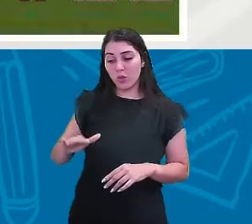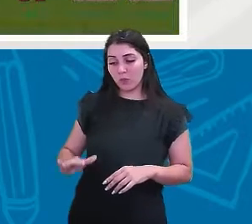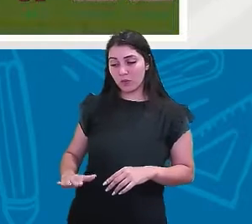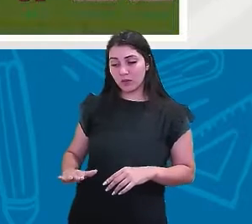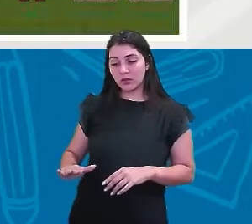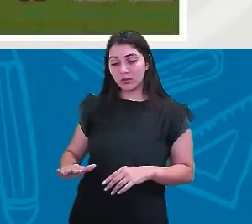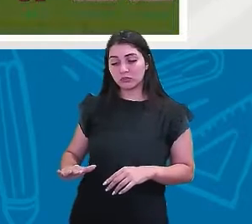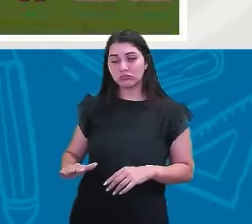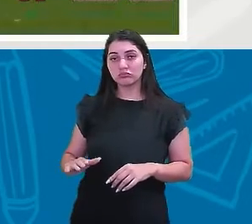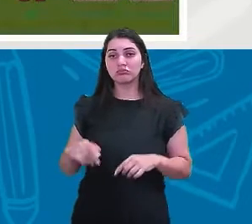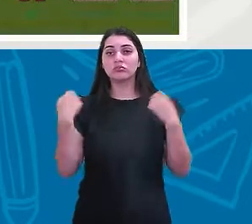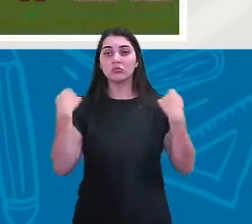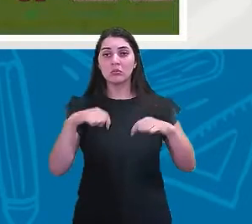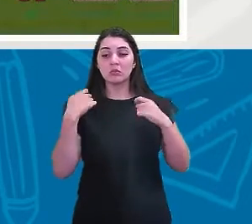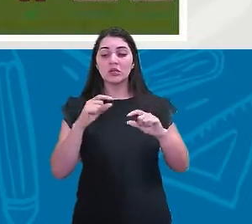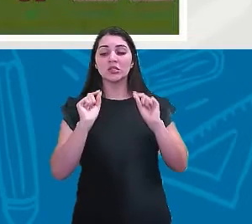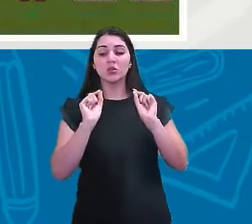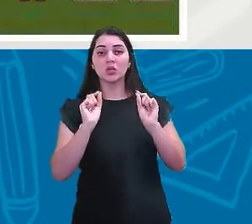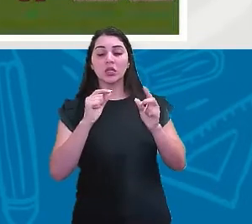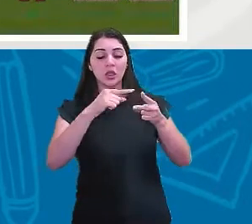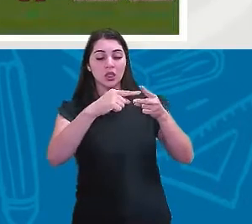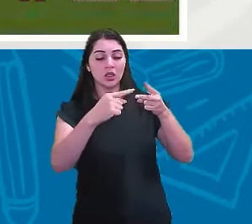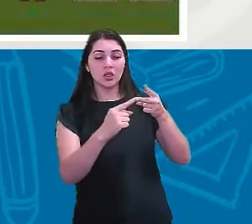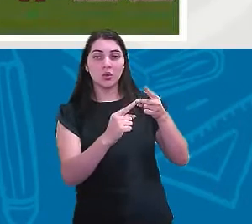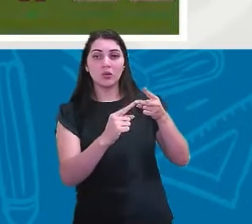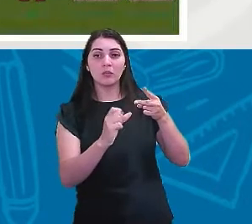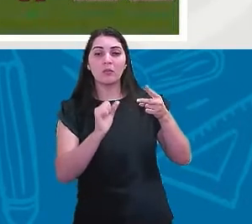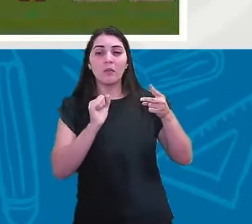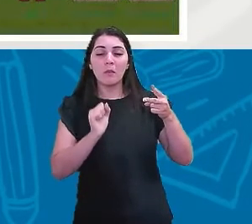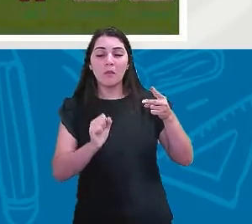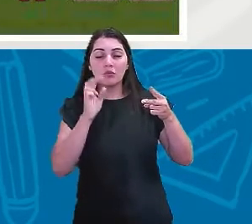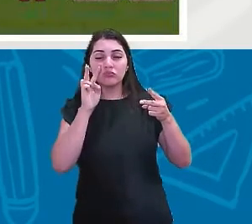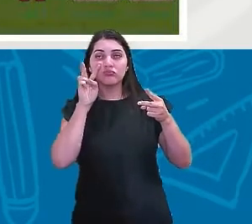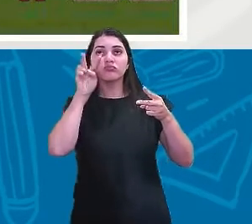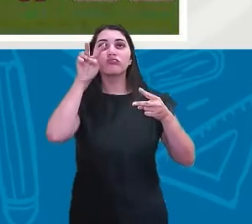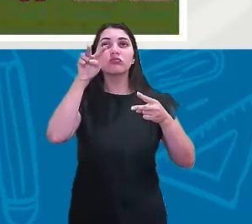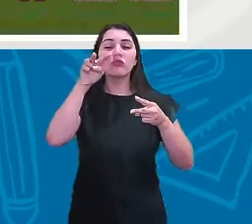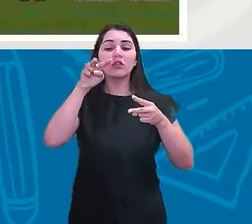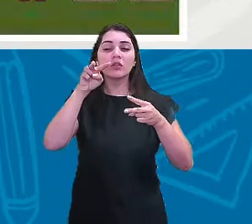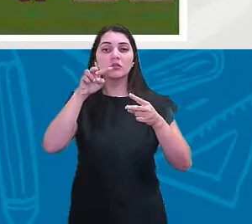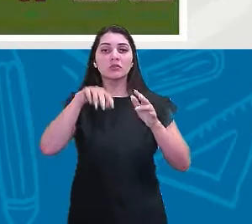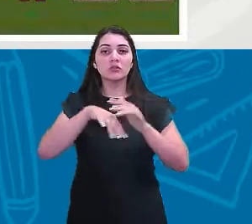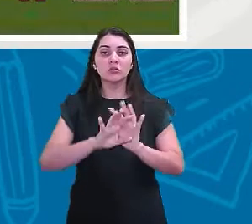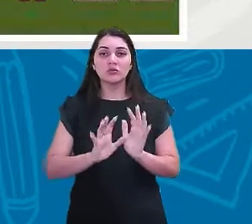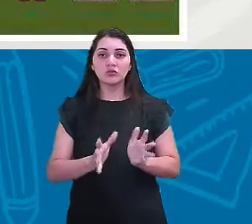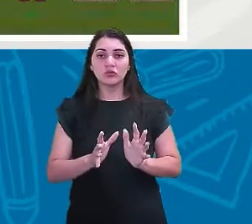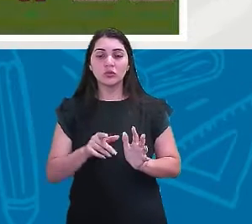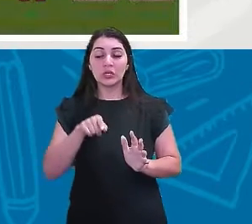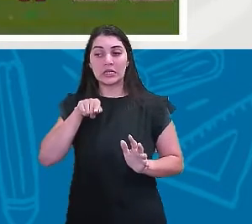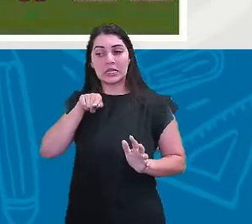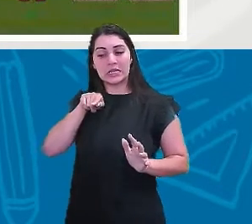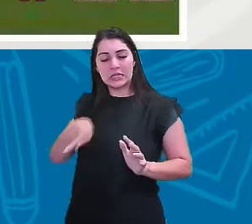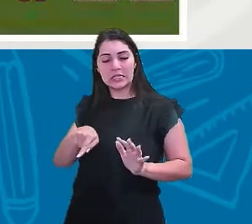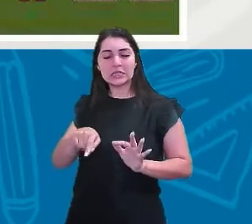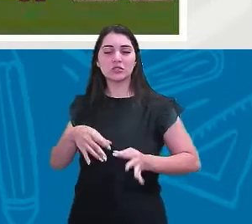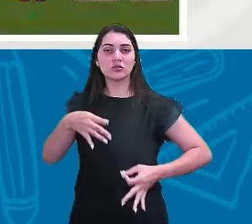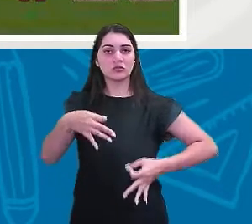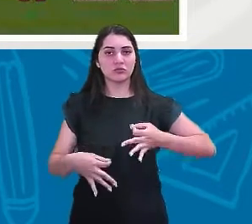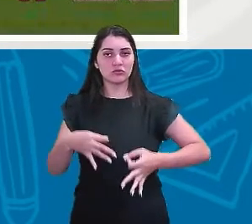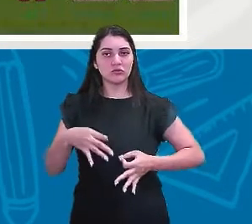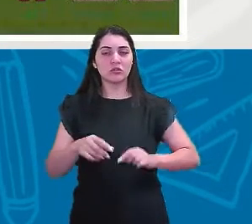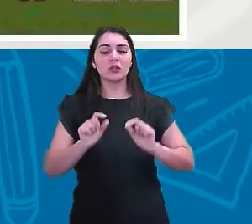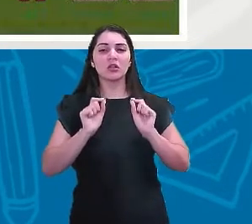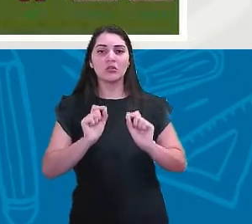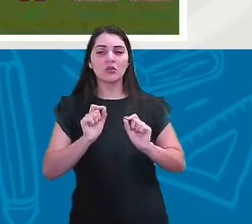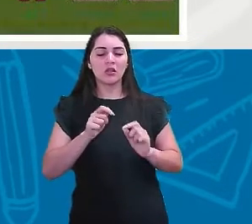verdade, ele precisa de 2 para poder ficar à altura e conseguir ver o jogo. E isso é justiça. É a